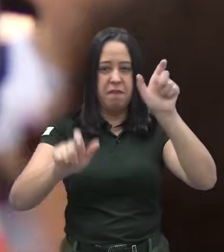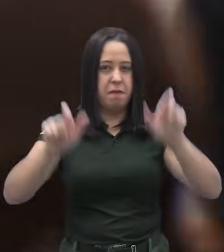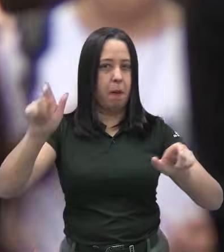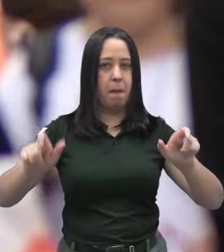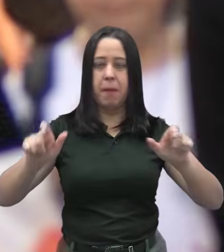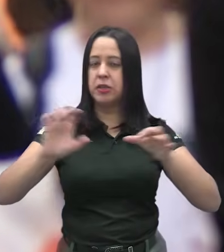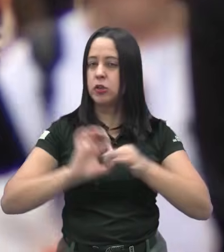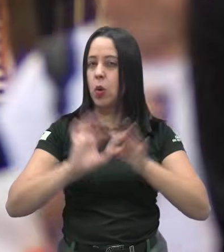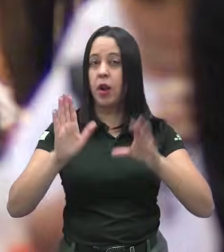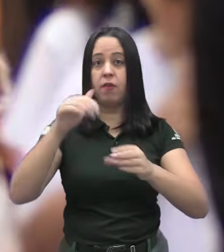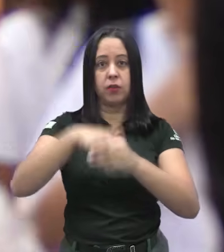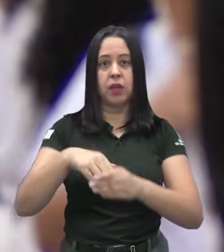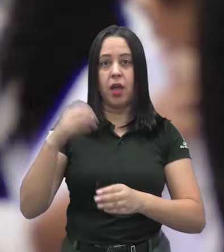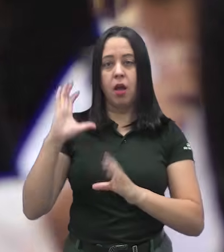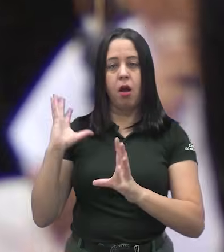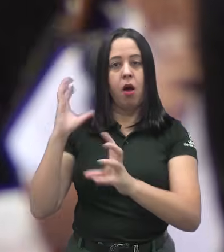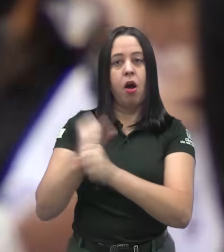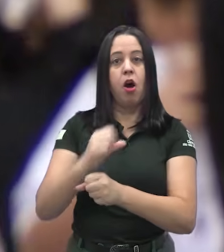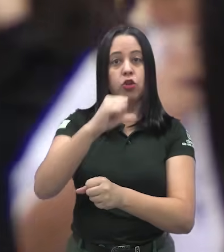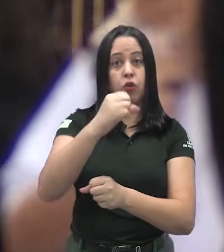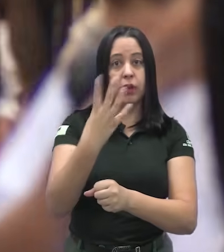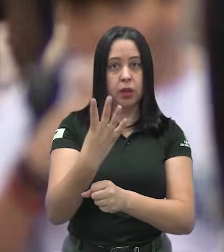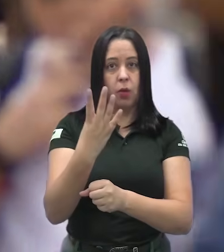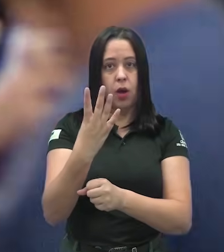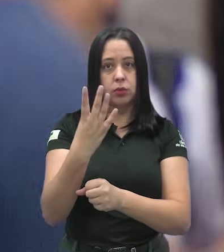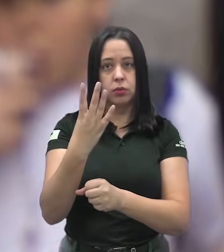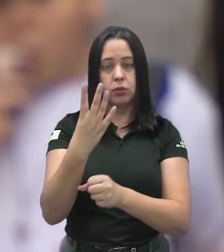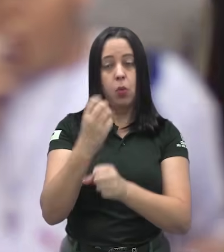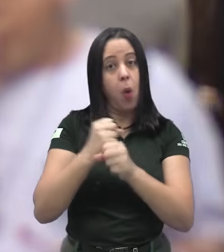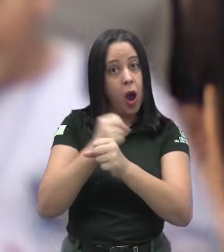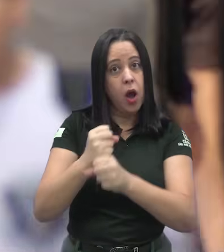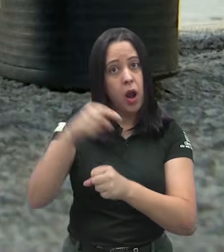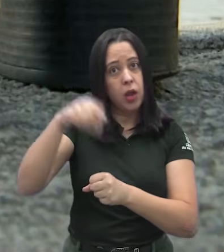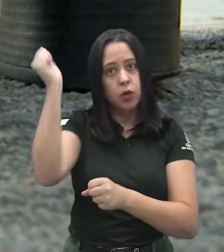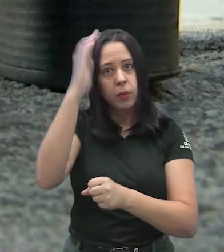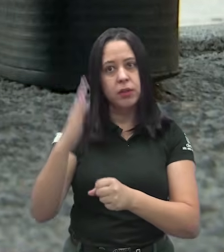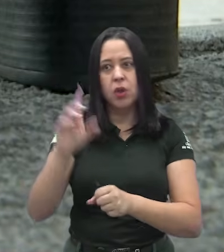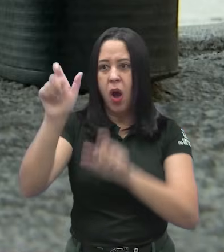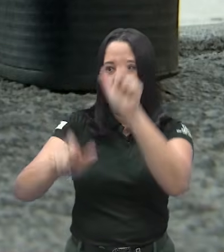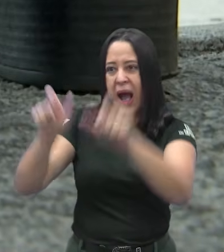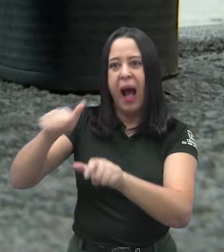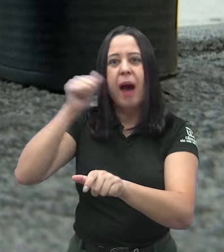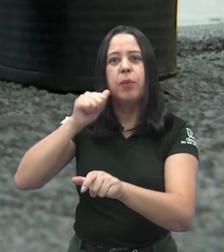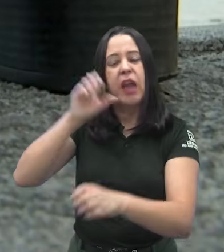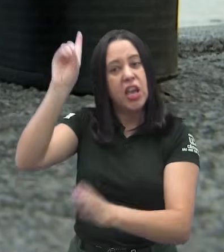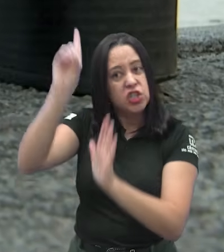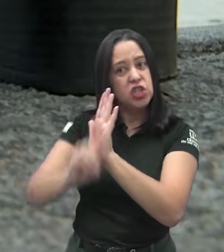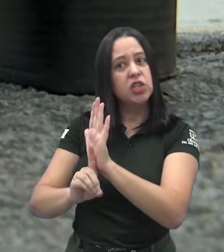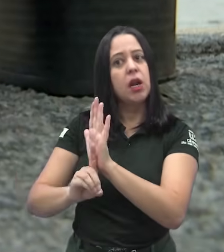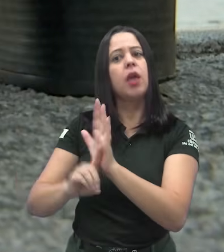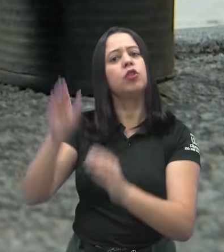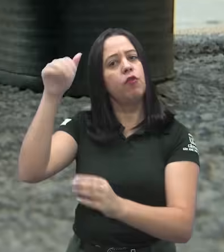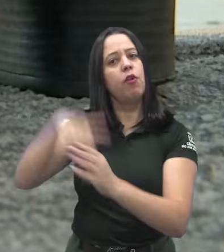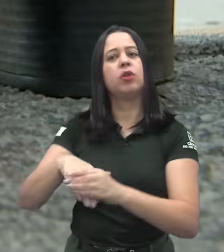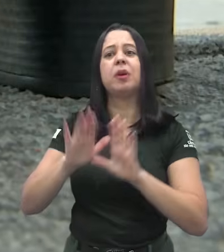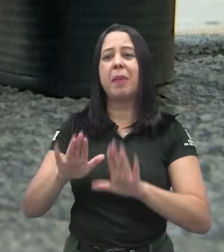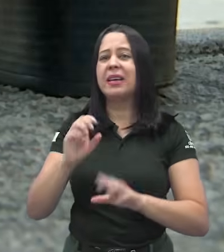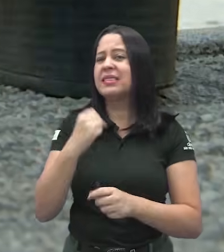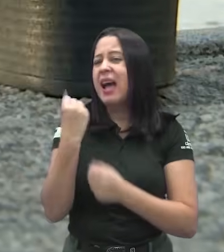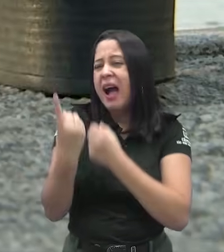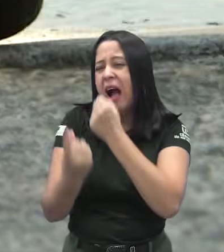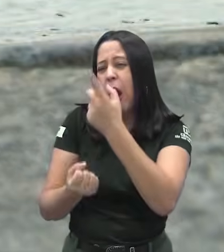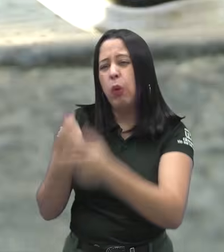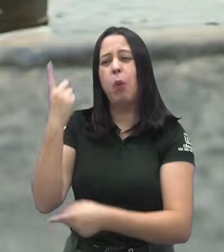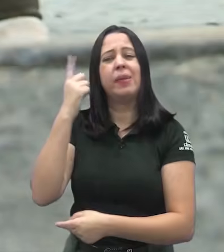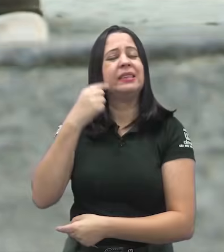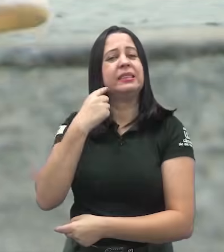Há 94 anos, no Brasil, as mulheres têm o direito de votar. Mesmo assim, naquela época, nem todas conseguiam